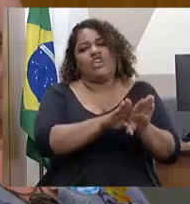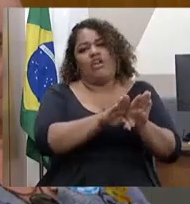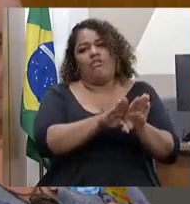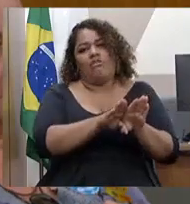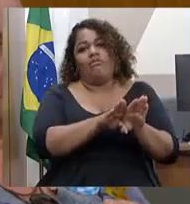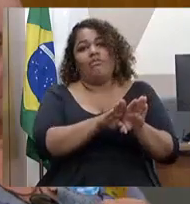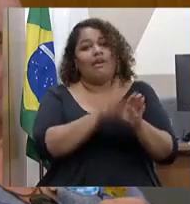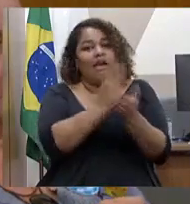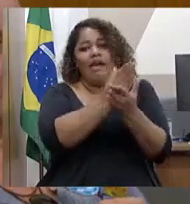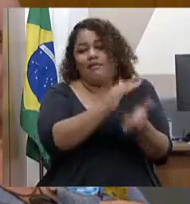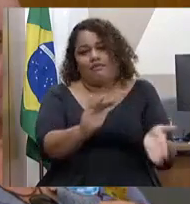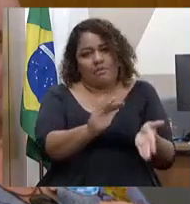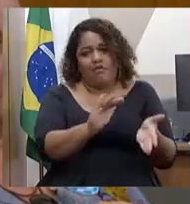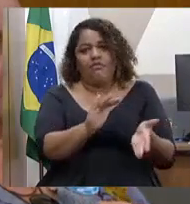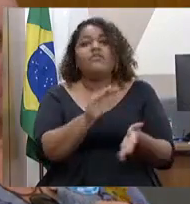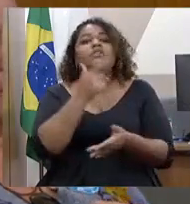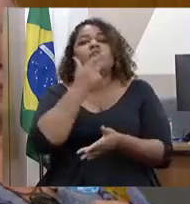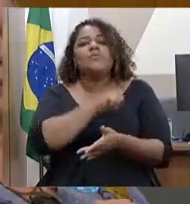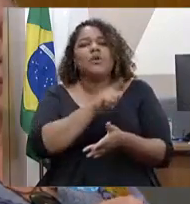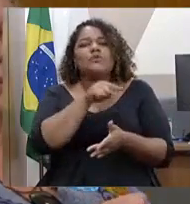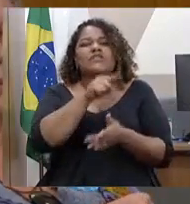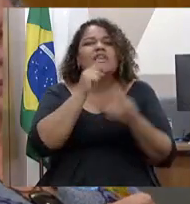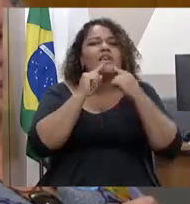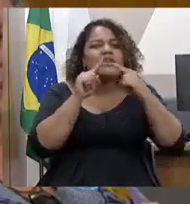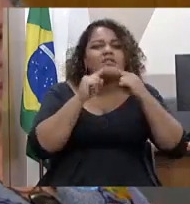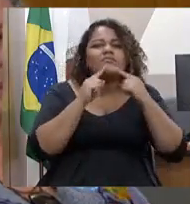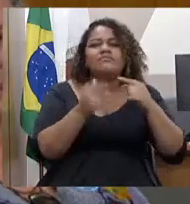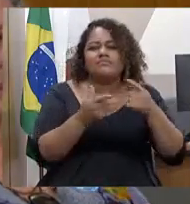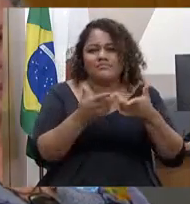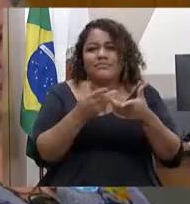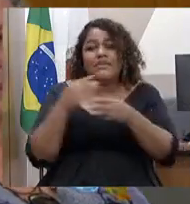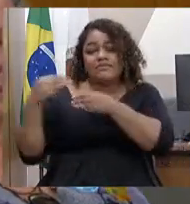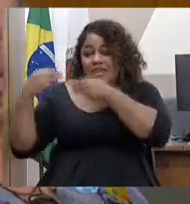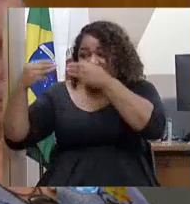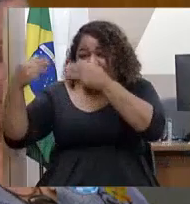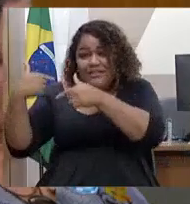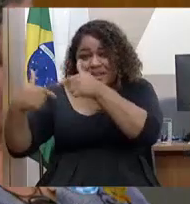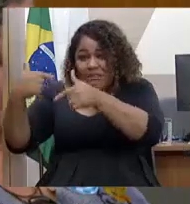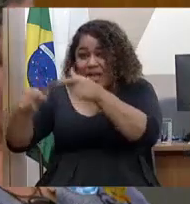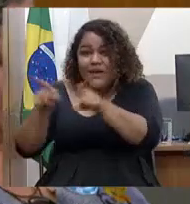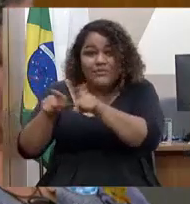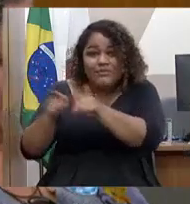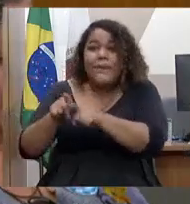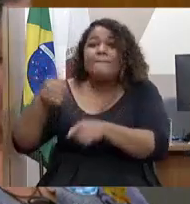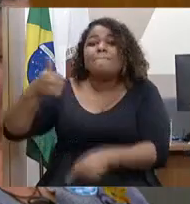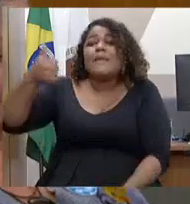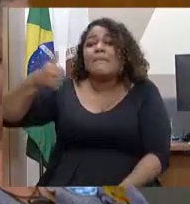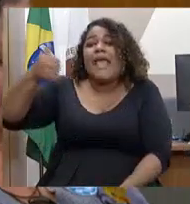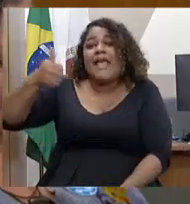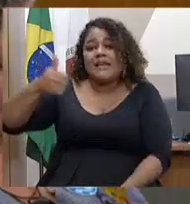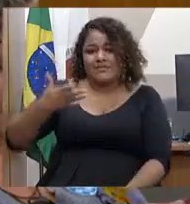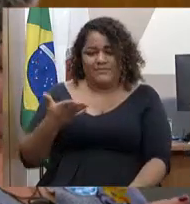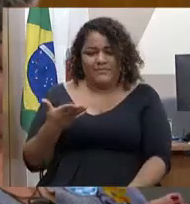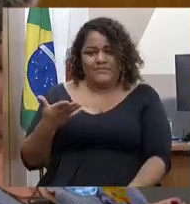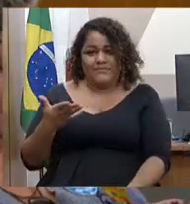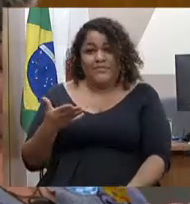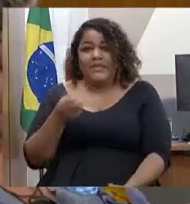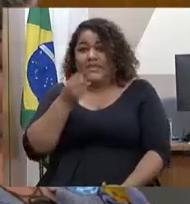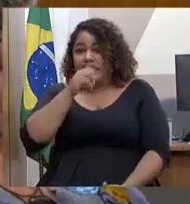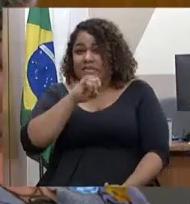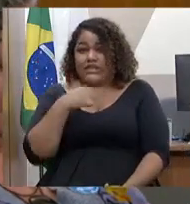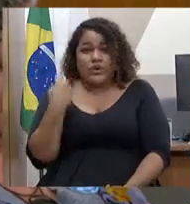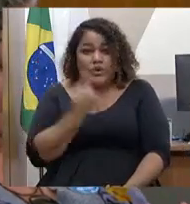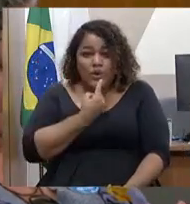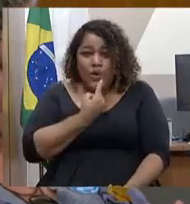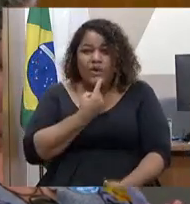instituições que respal do sindicato Ministério trabalho é a primeira e se a gente não ficar muito